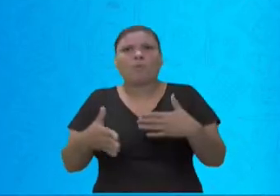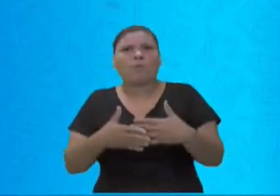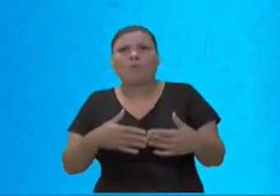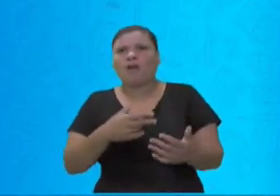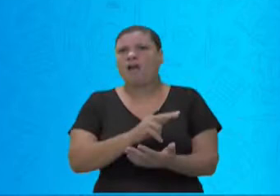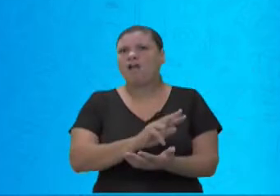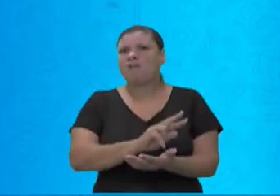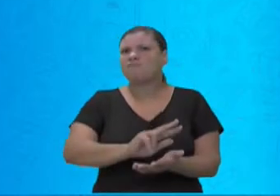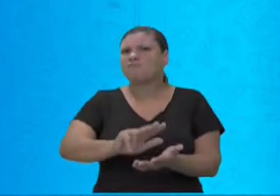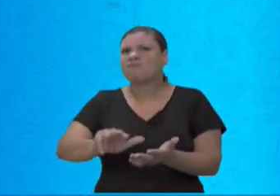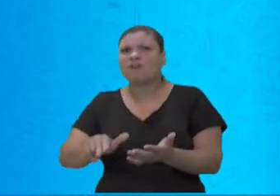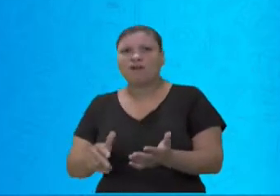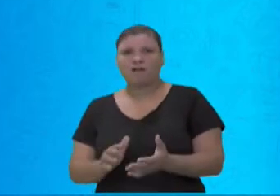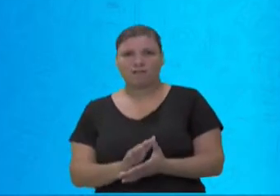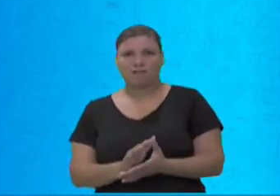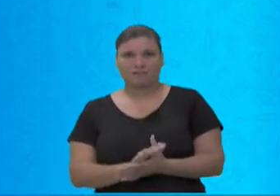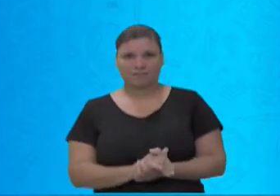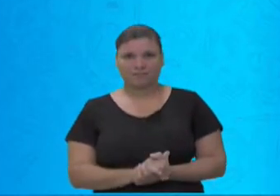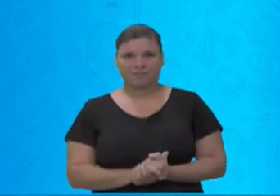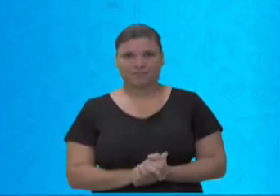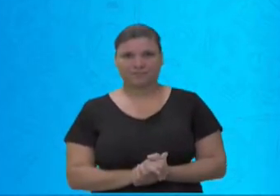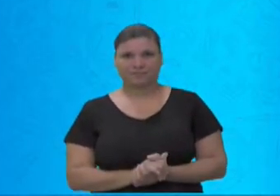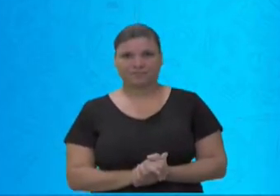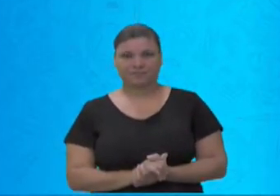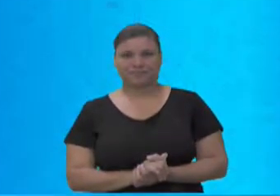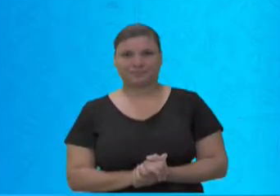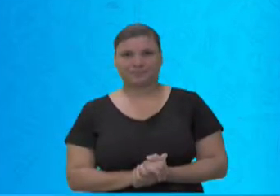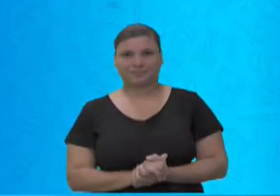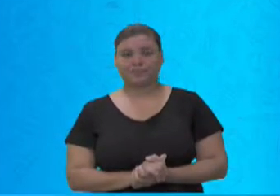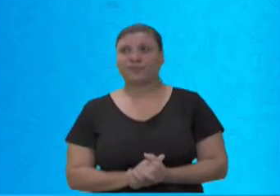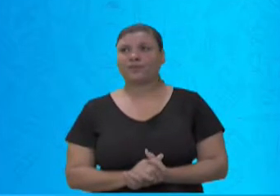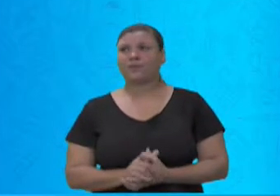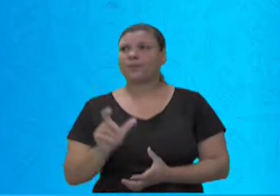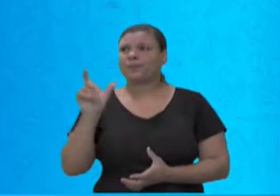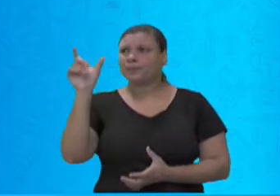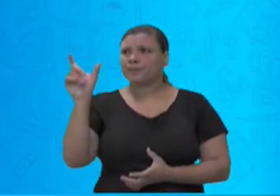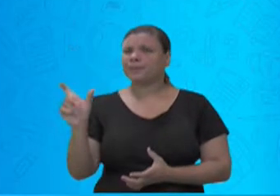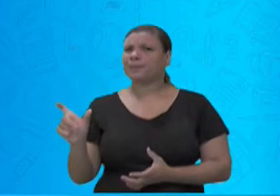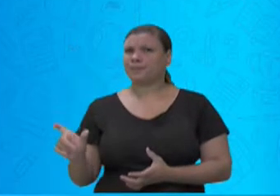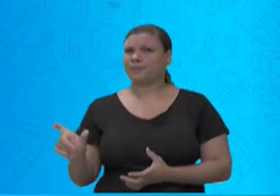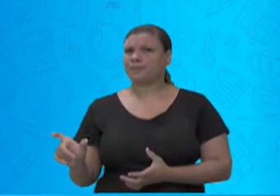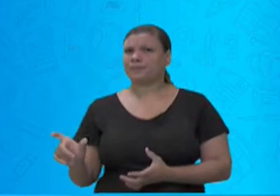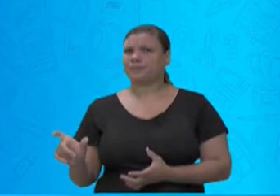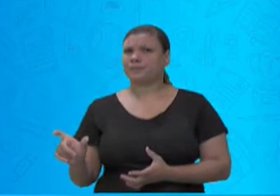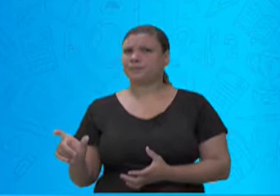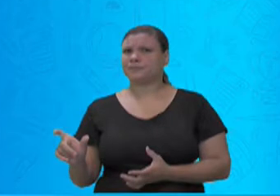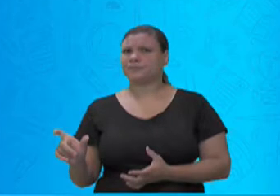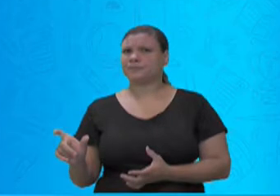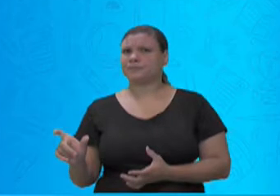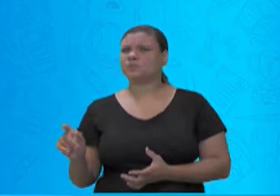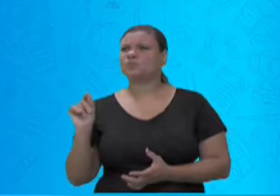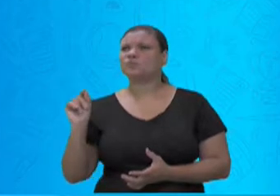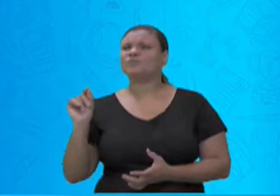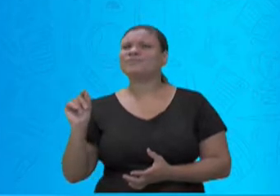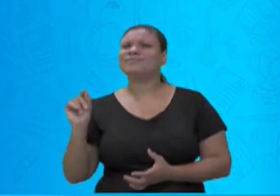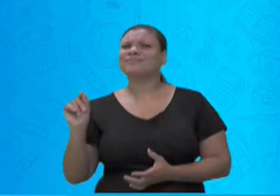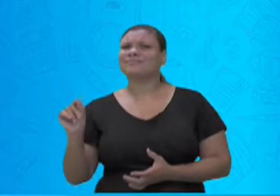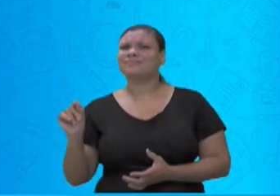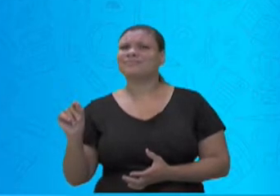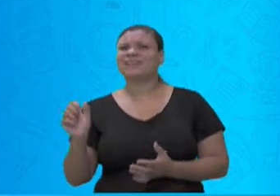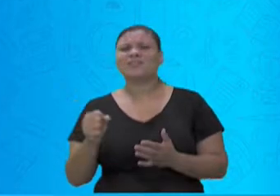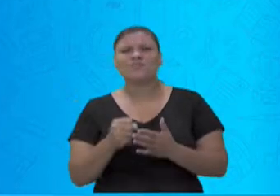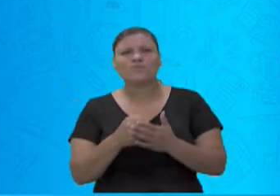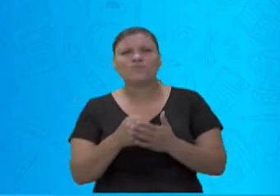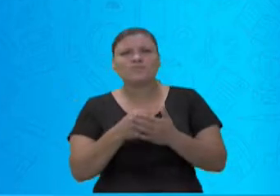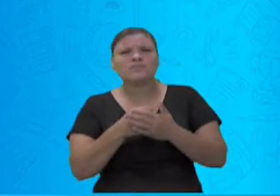imprecisa. Então vamos lá. A pessoa em questão, ela fica indeterminada. Lembram que eu